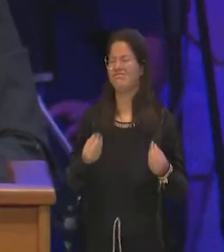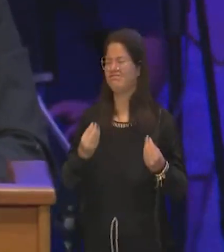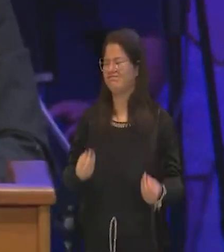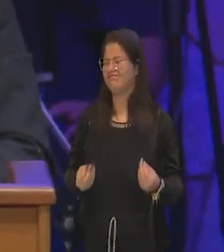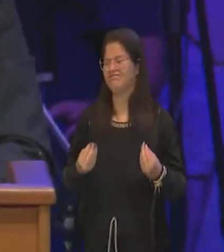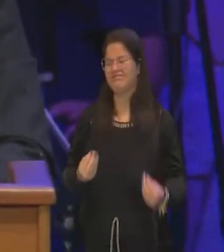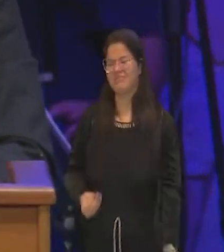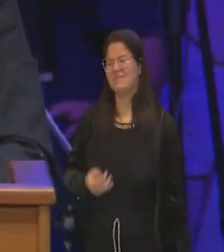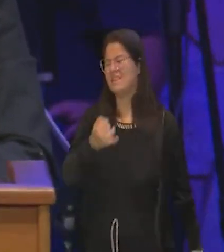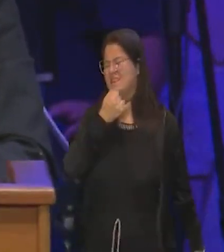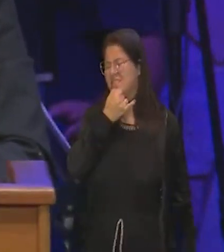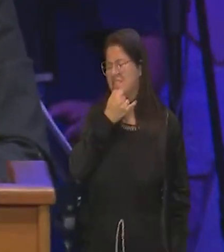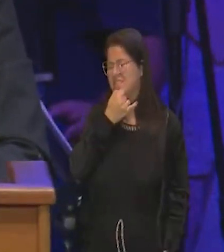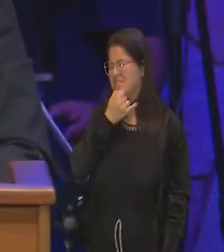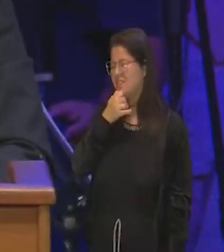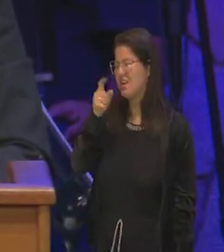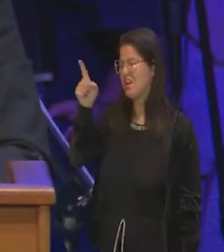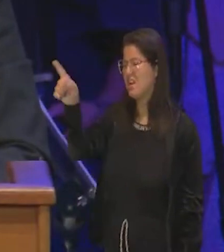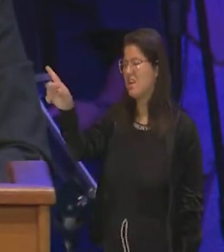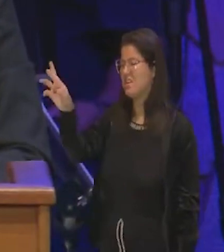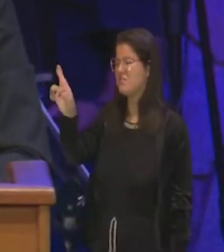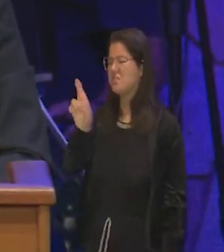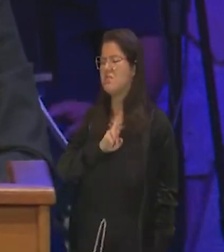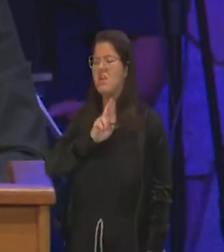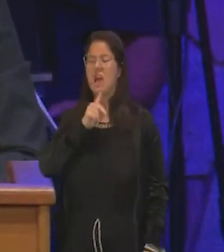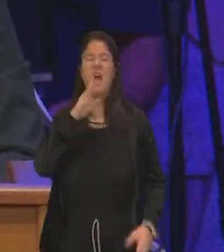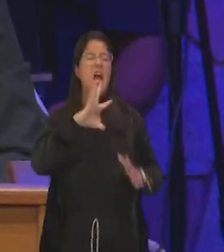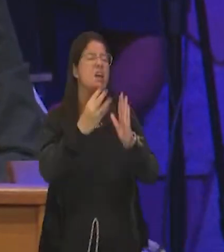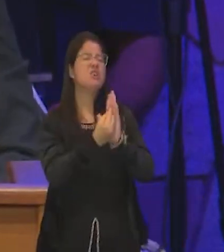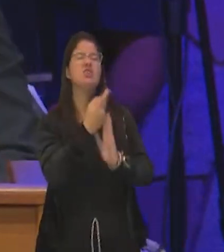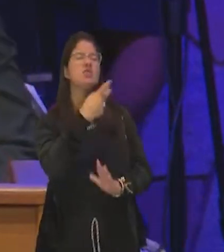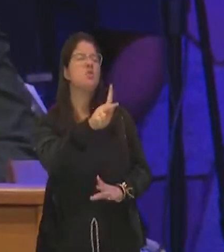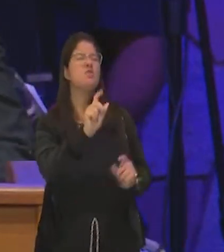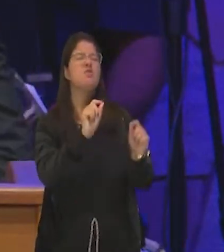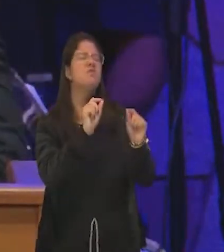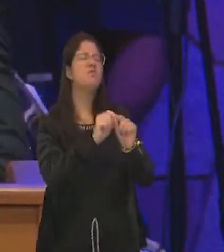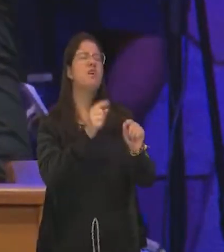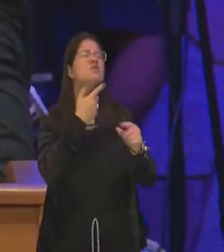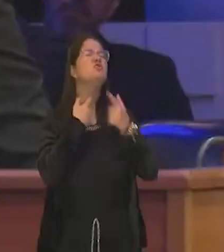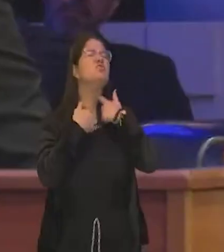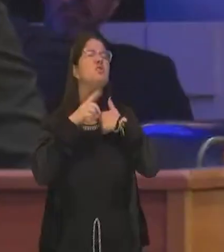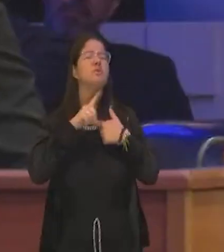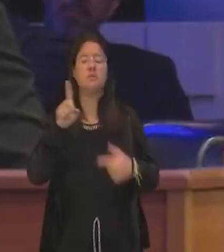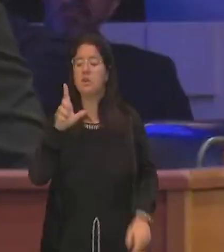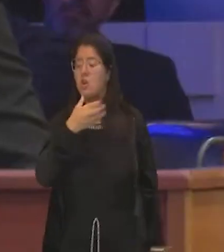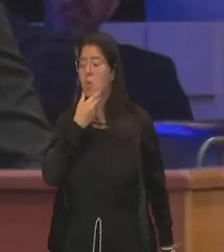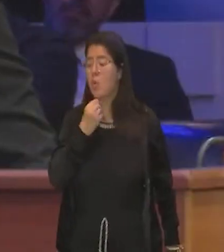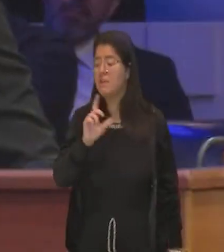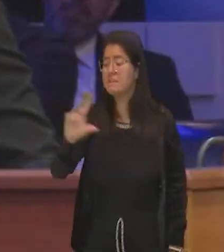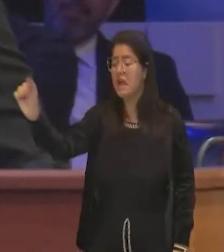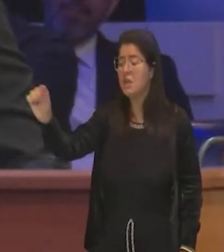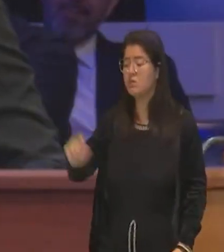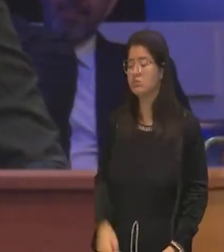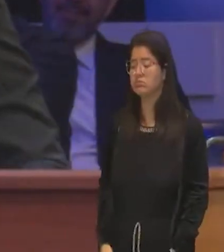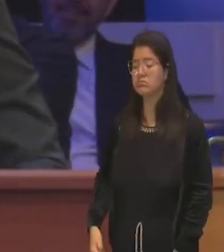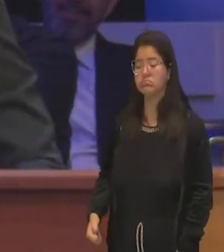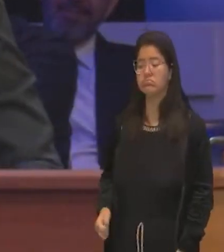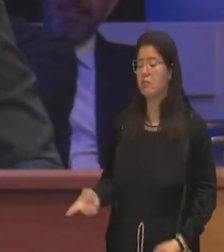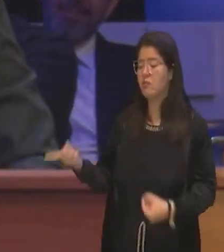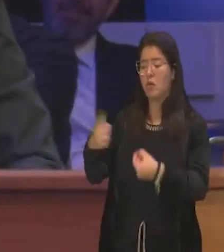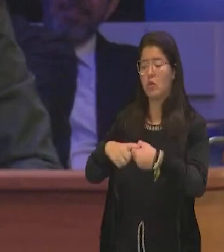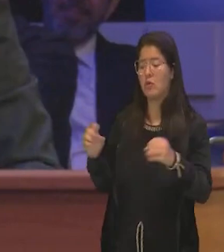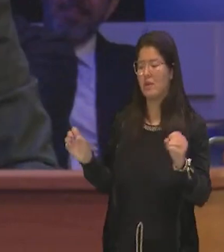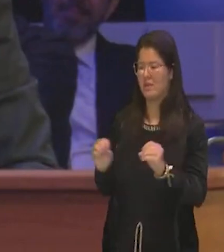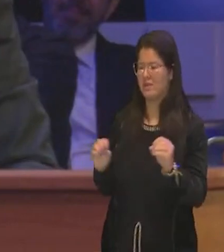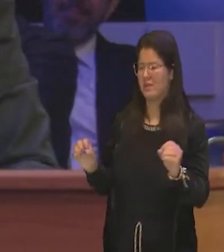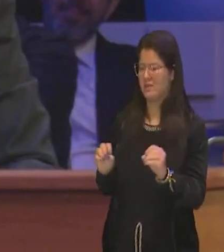desagradável. E ele disse assim: a igreja é sua, você faz o que você quiser. E ele saiu pela porta, foi embora, não apareceu mais.